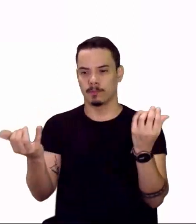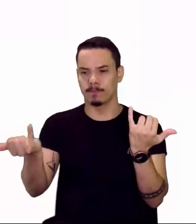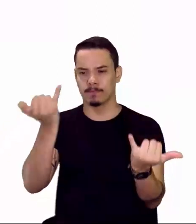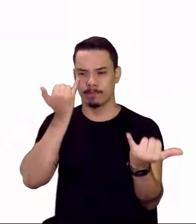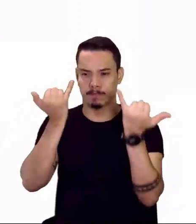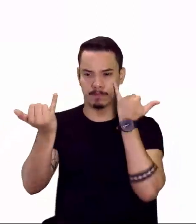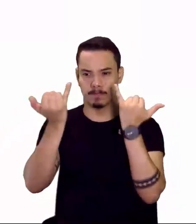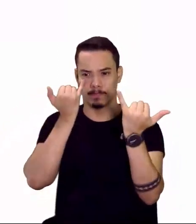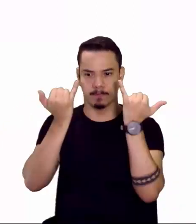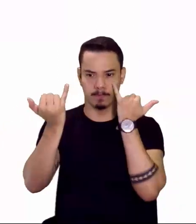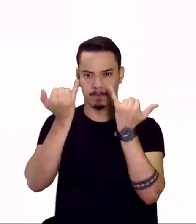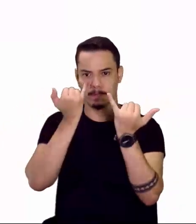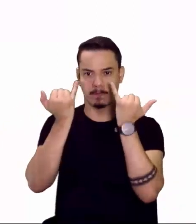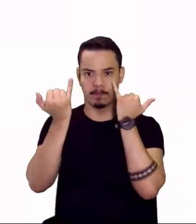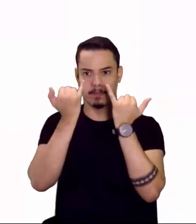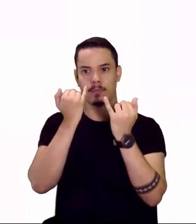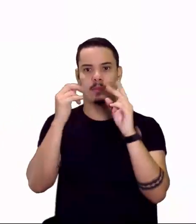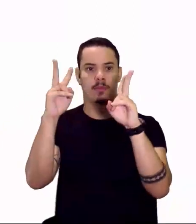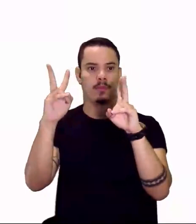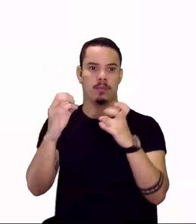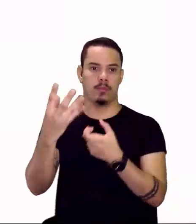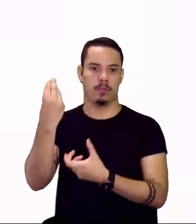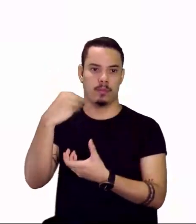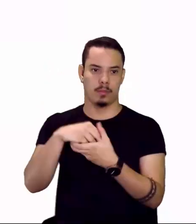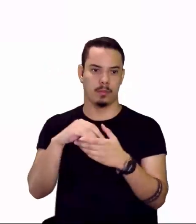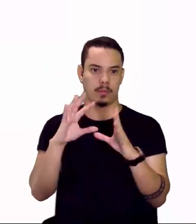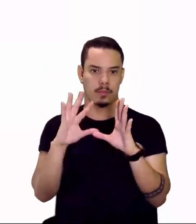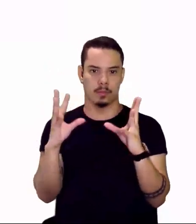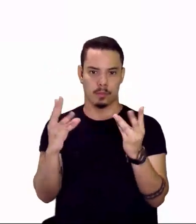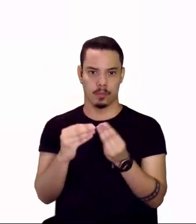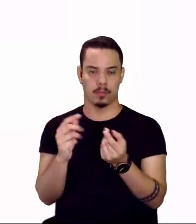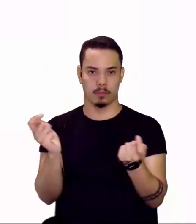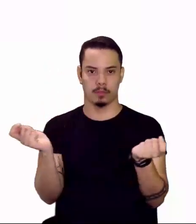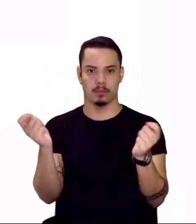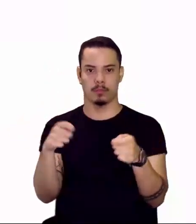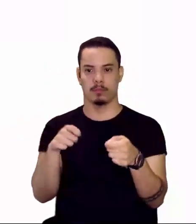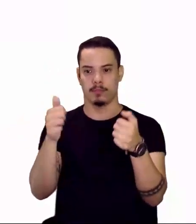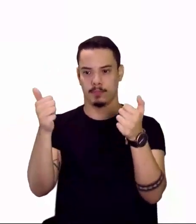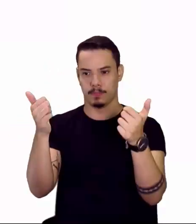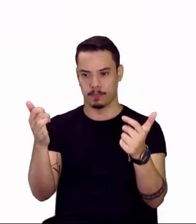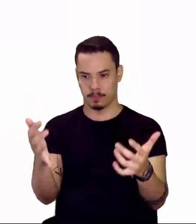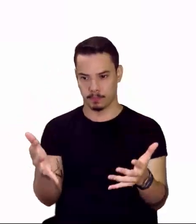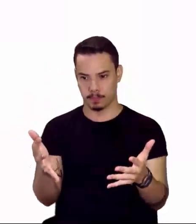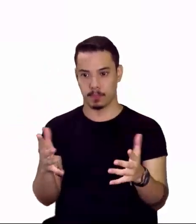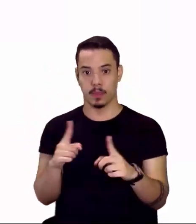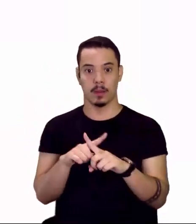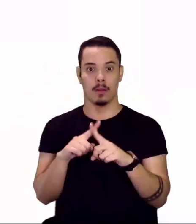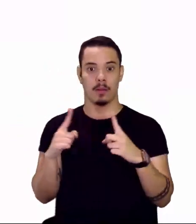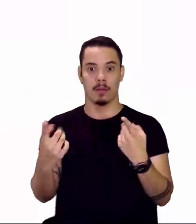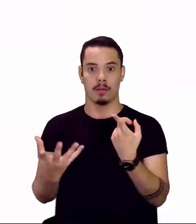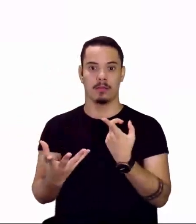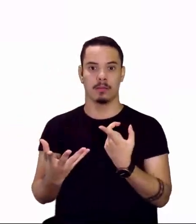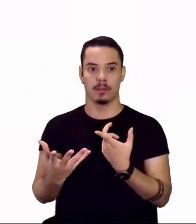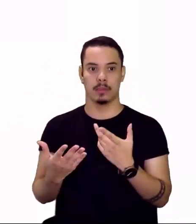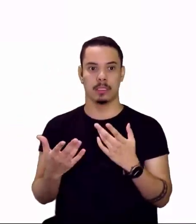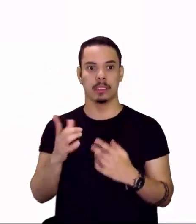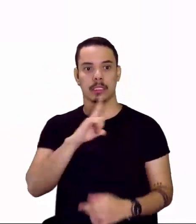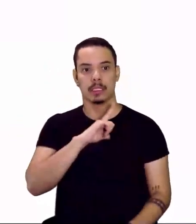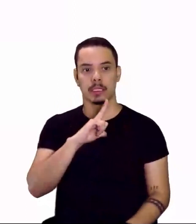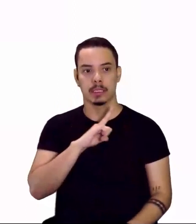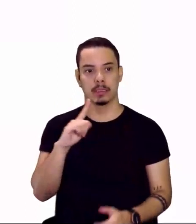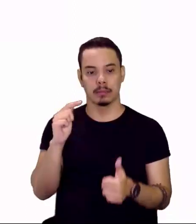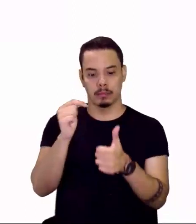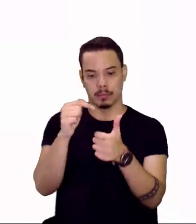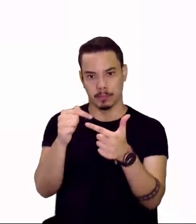sobre suas propriedades podem ser inferidas. E abaixo estão enunciadas